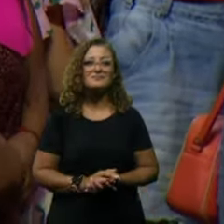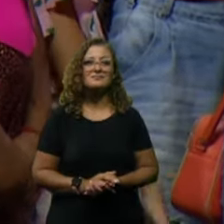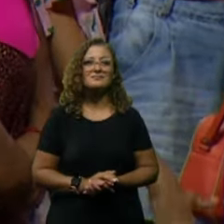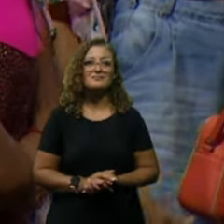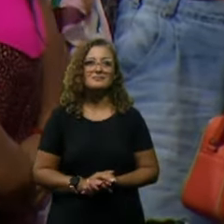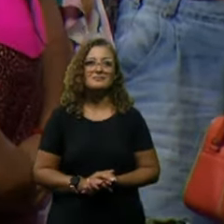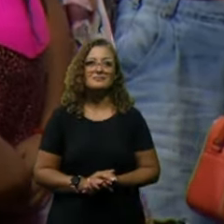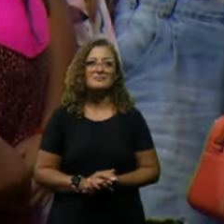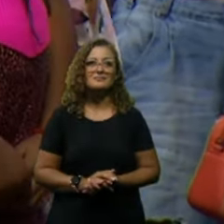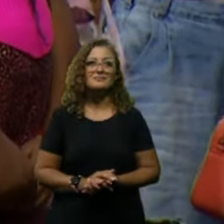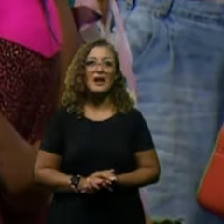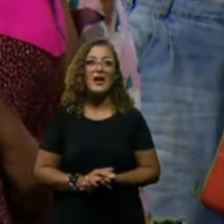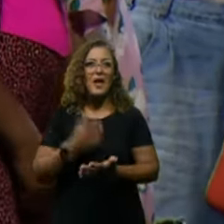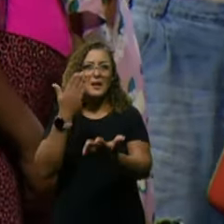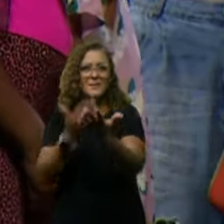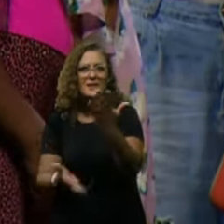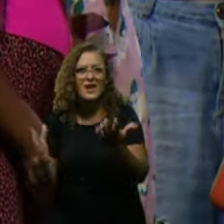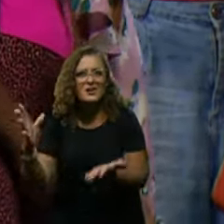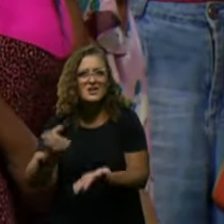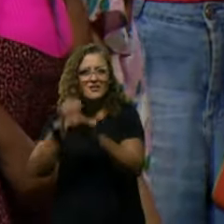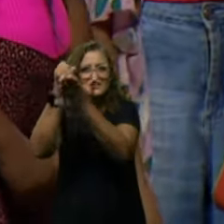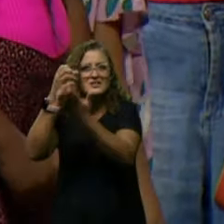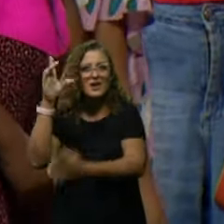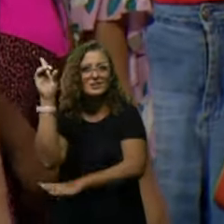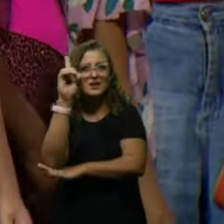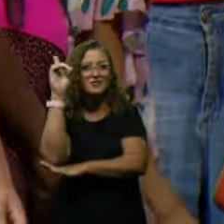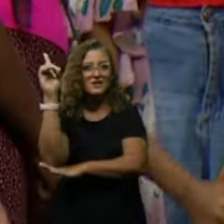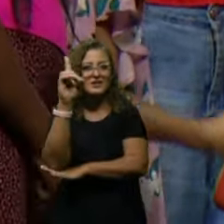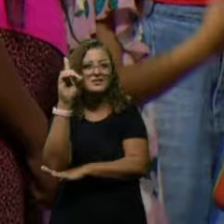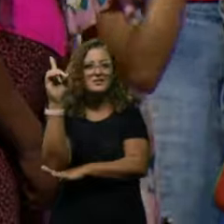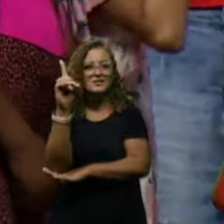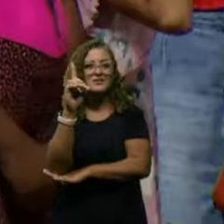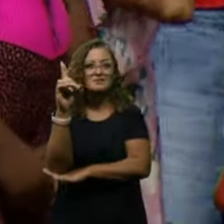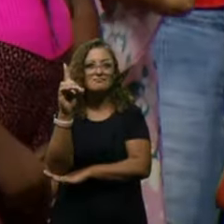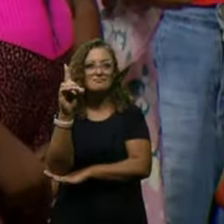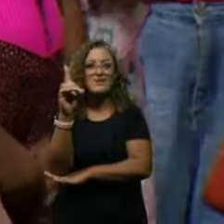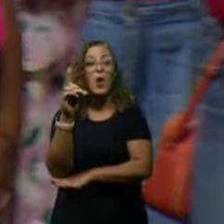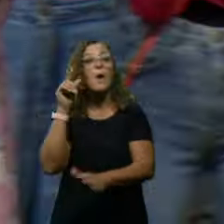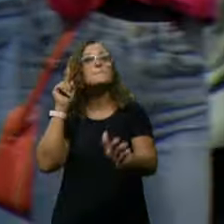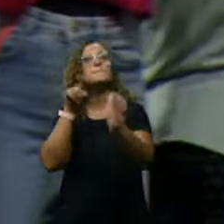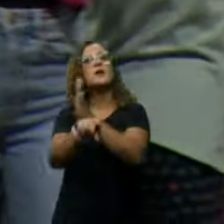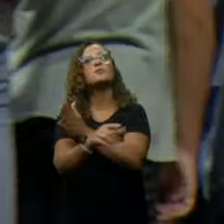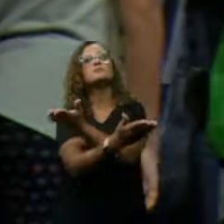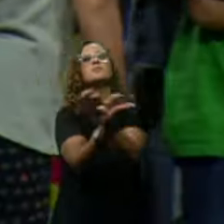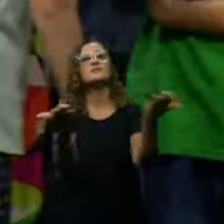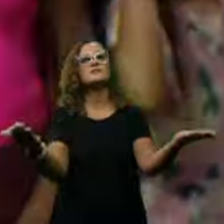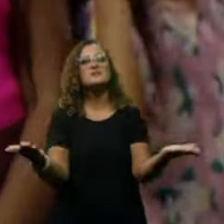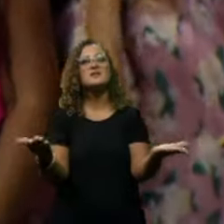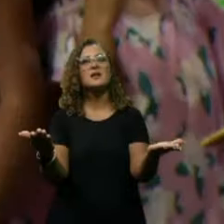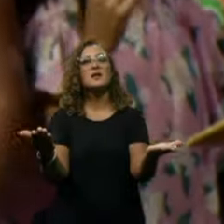novo deixou de ser salvo vou perguntar agora para você cadê tua alegria é